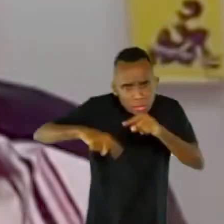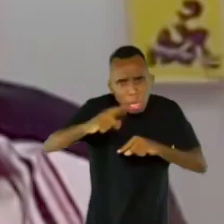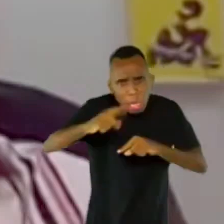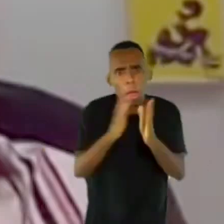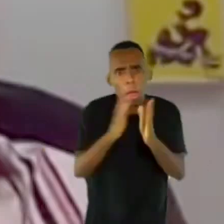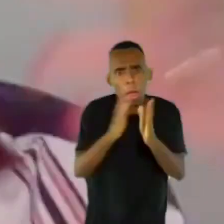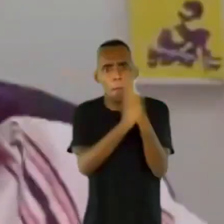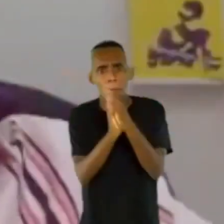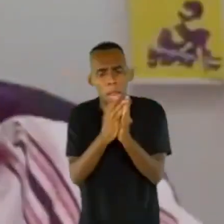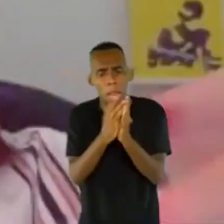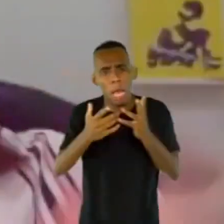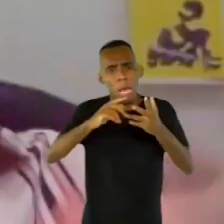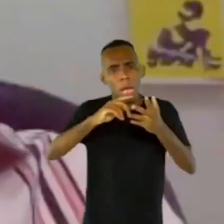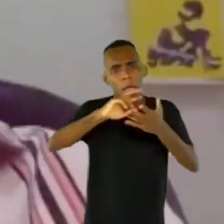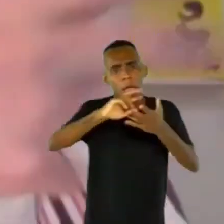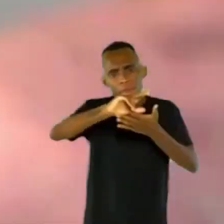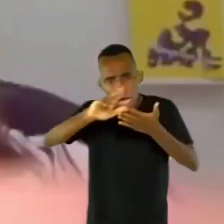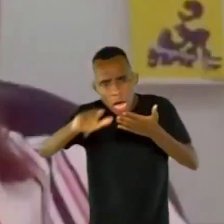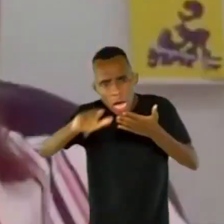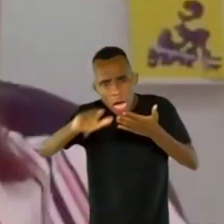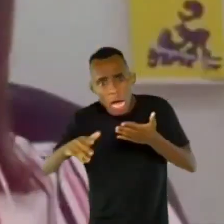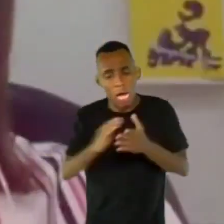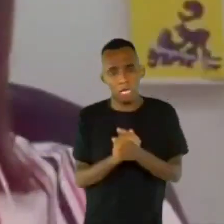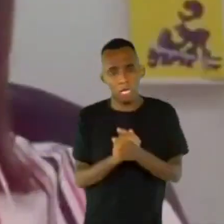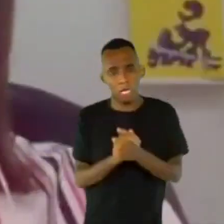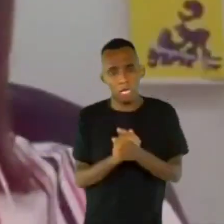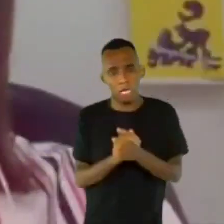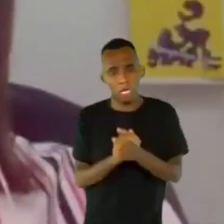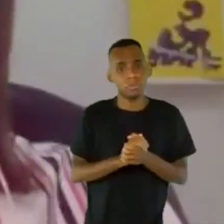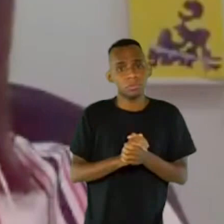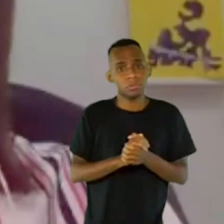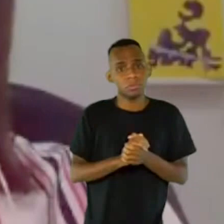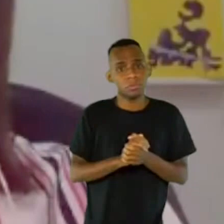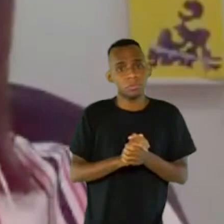pessoas que vivem vendendo frutas